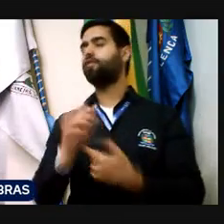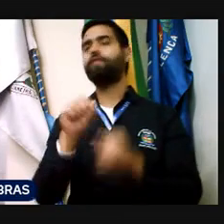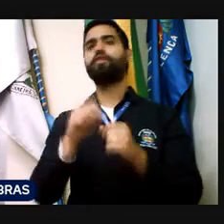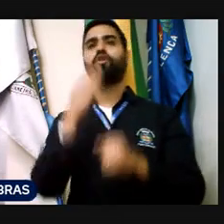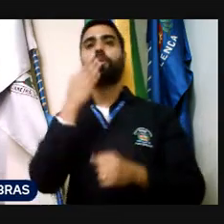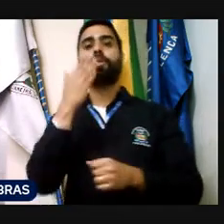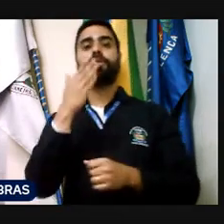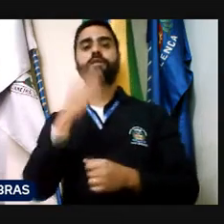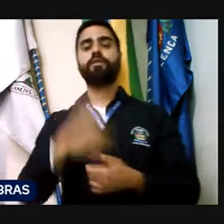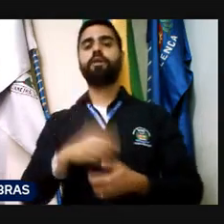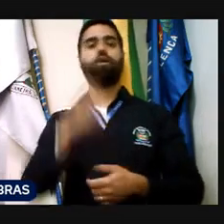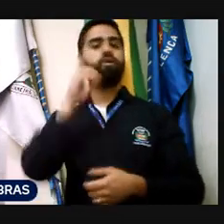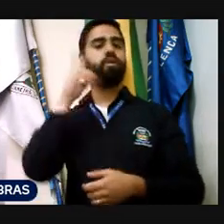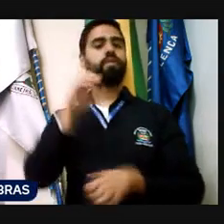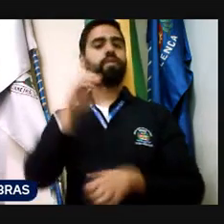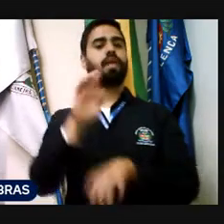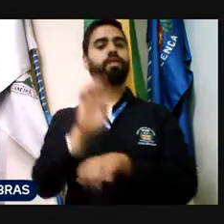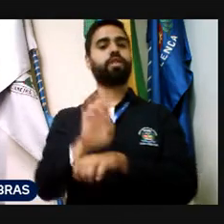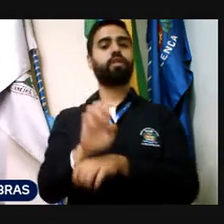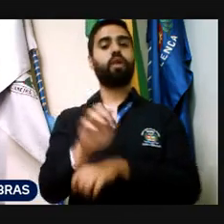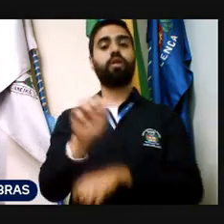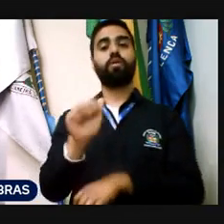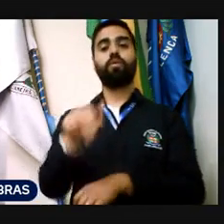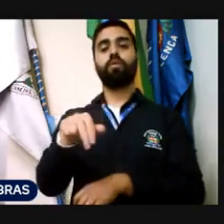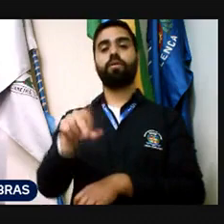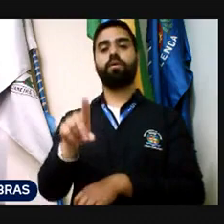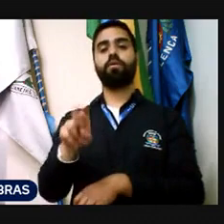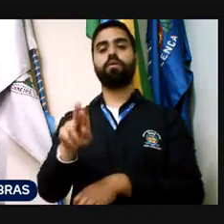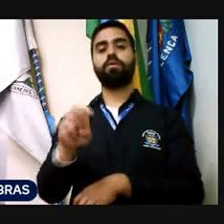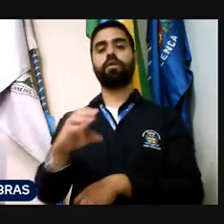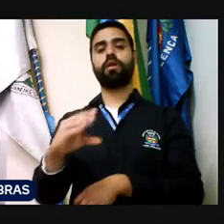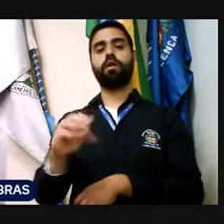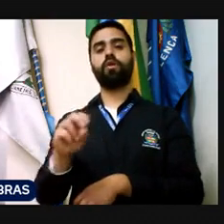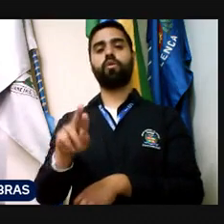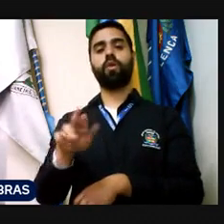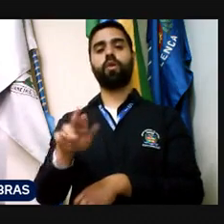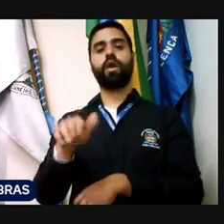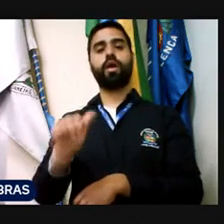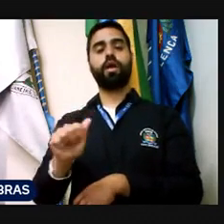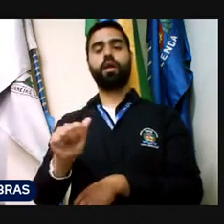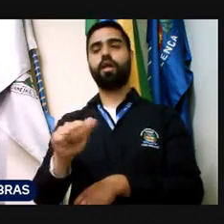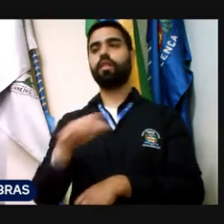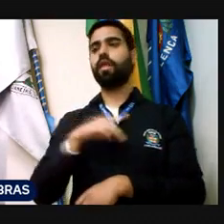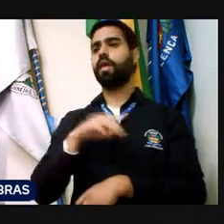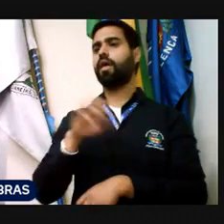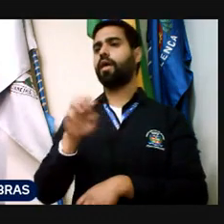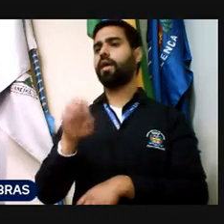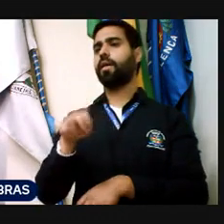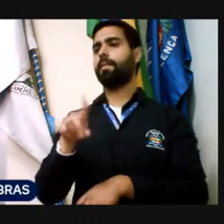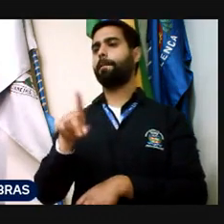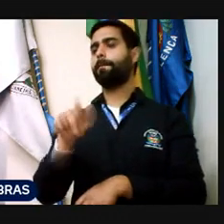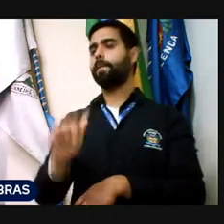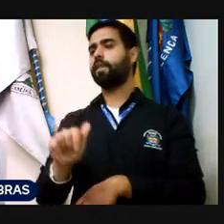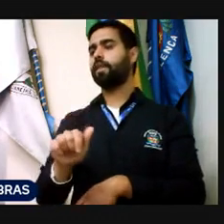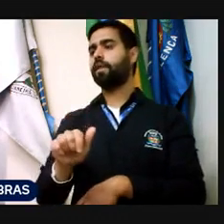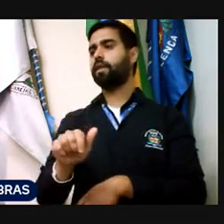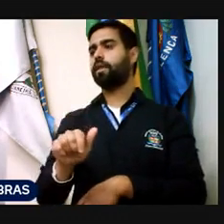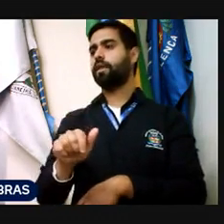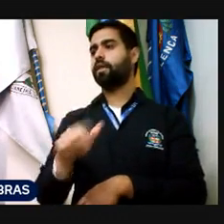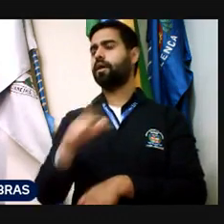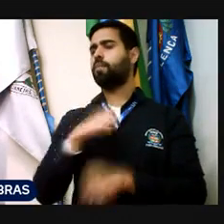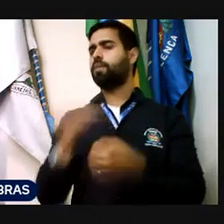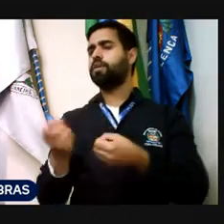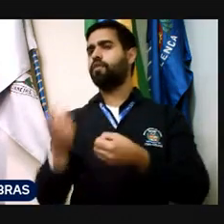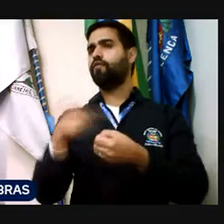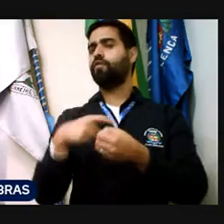solicitando ao excelentíssimo deputado estadual, André Correia, emenda parlamentar que tenha por objeto a reativação da estação